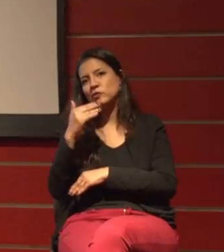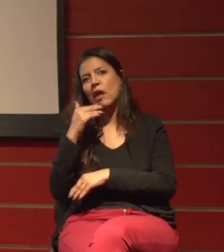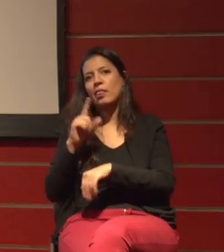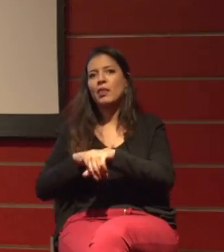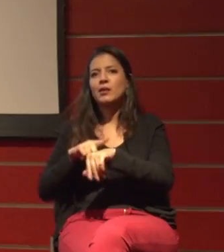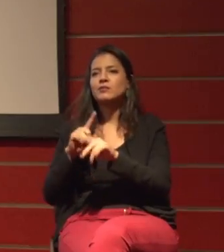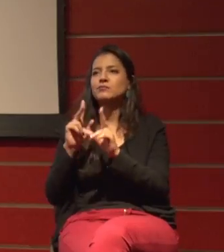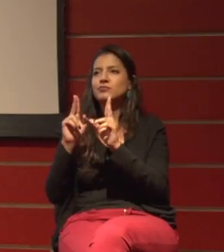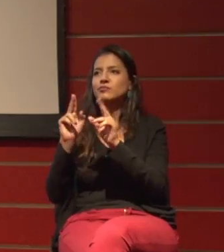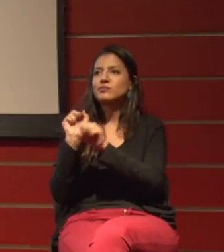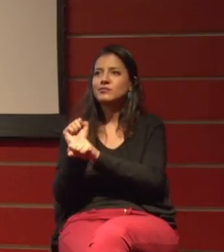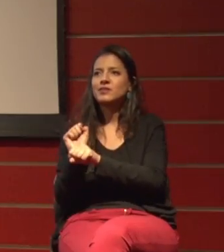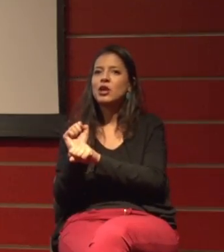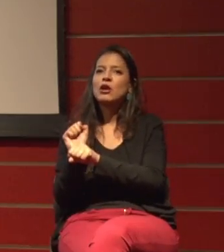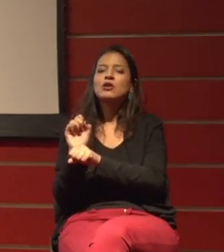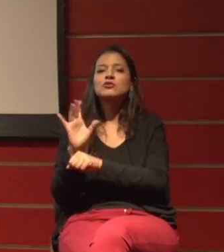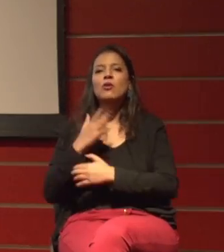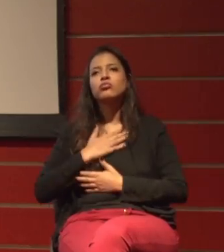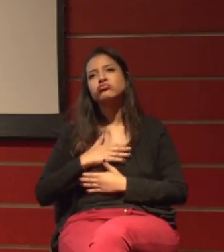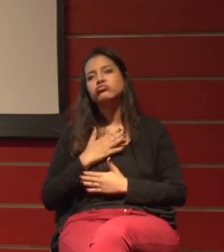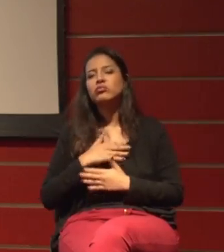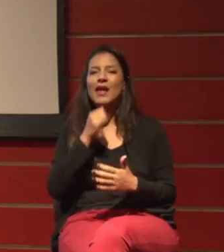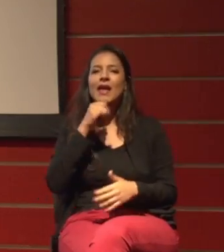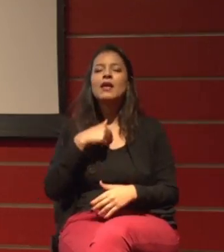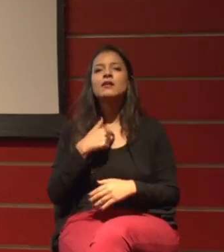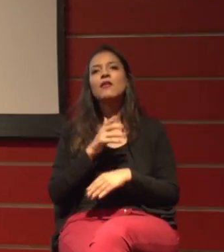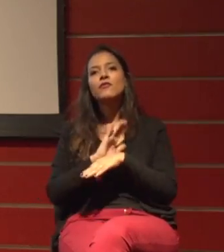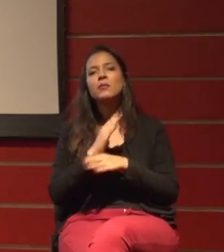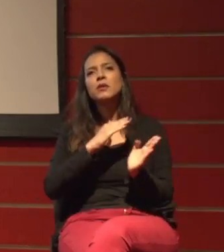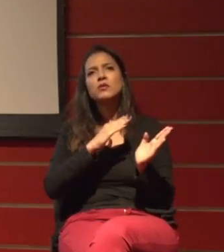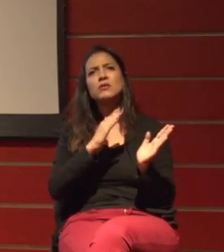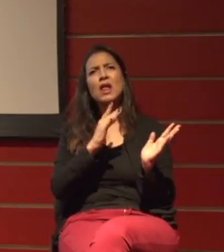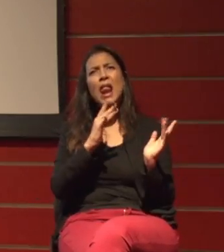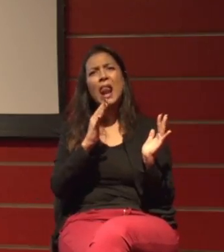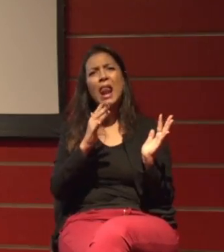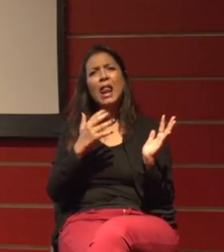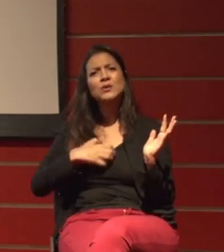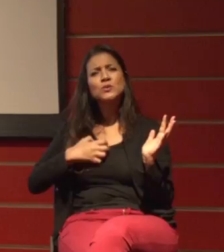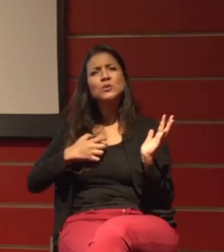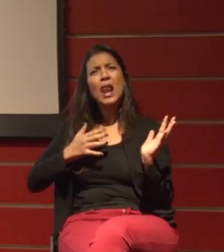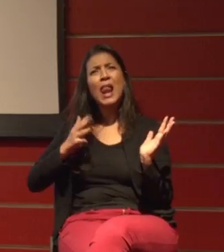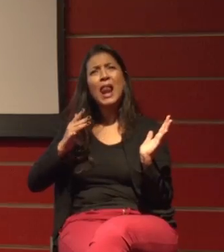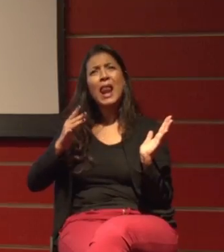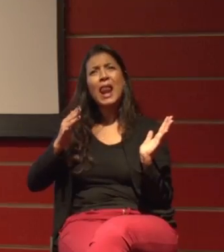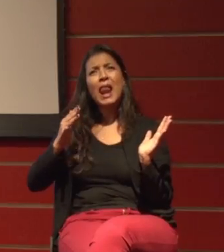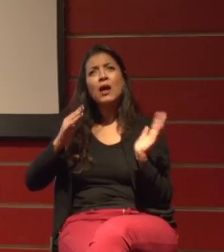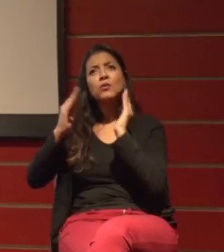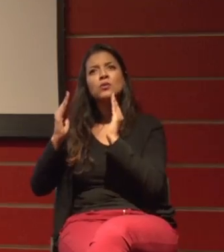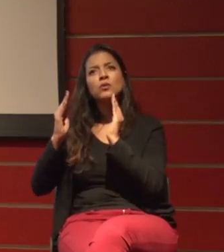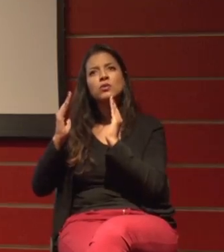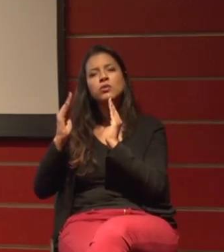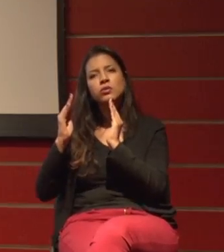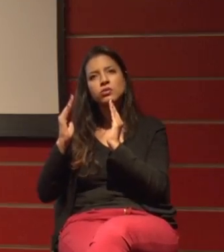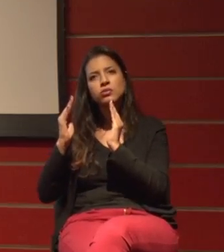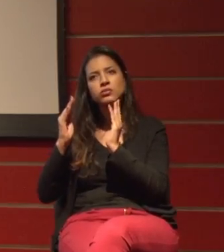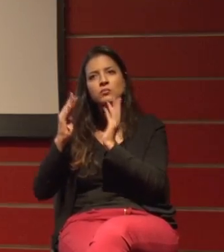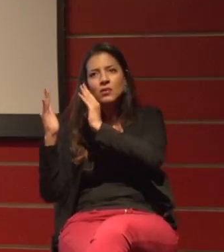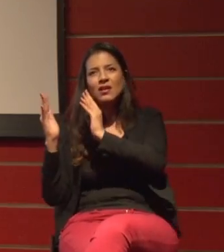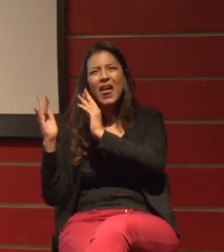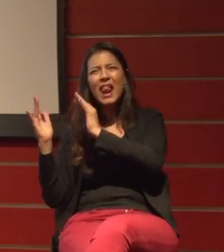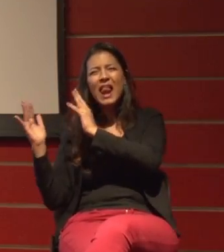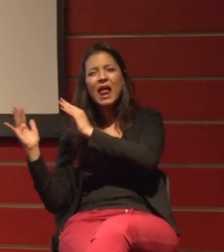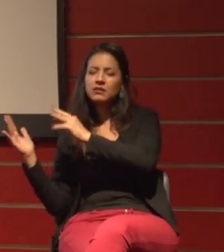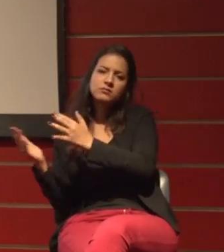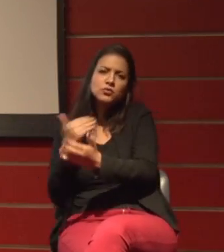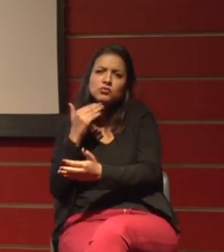né não vou botar uma cena lá só para pro leitor pro telespectador respirar né A não ser que ela faça algum sentido para